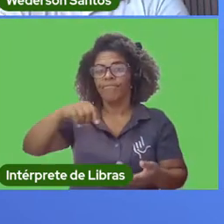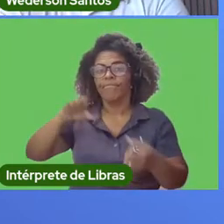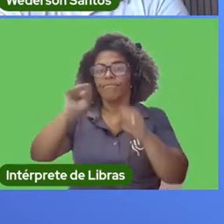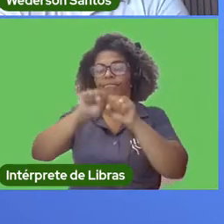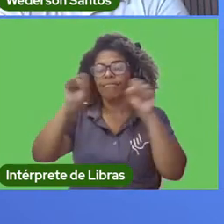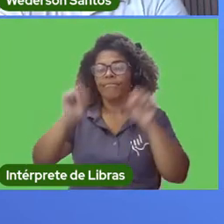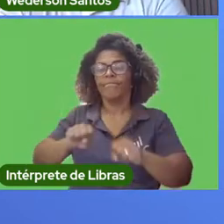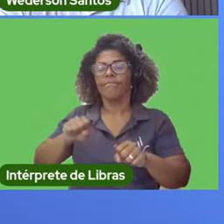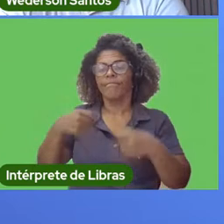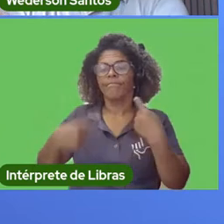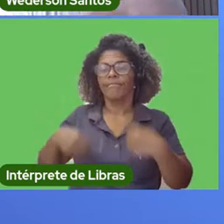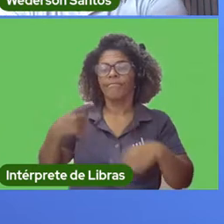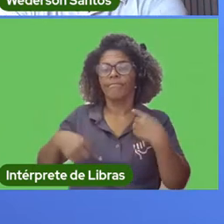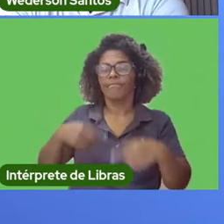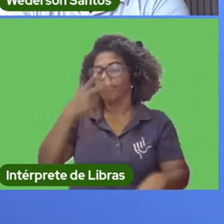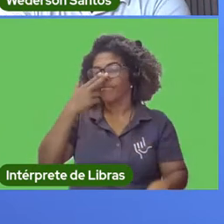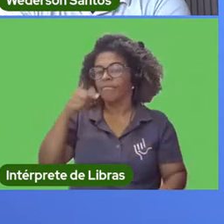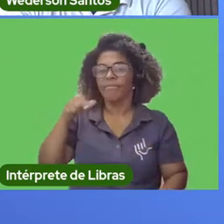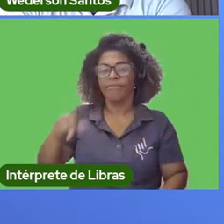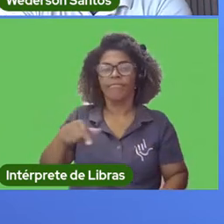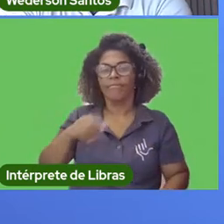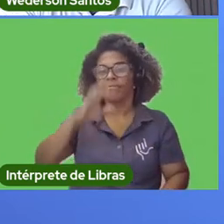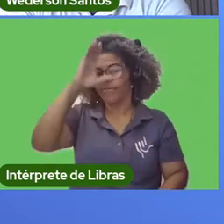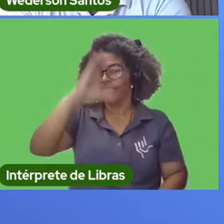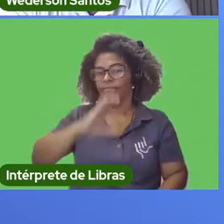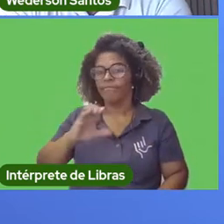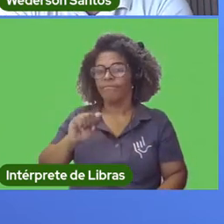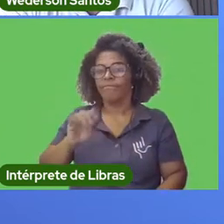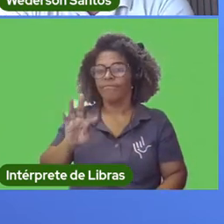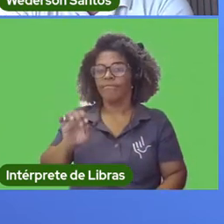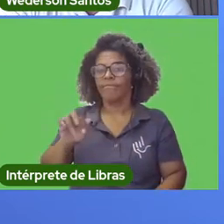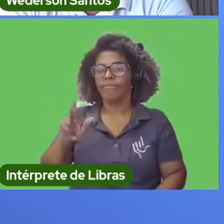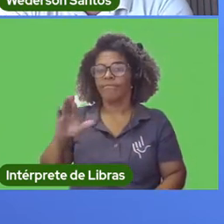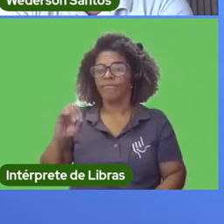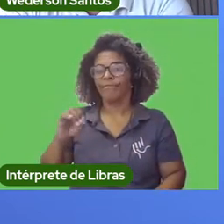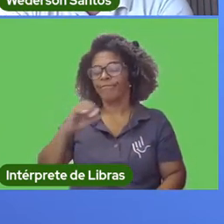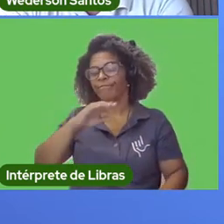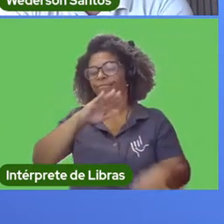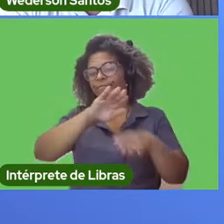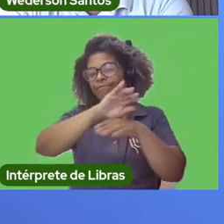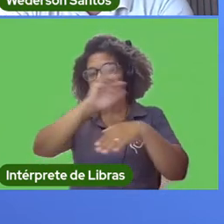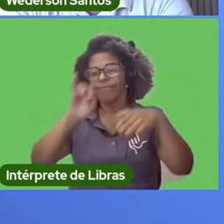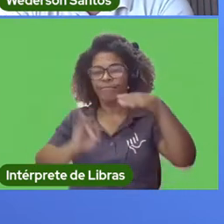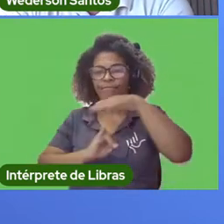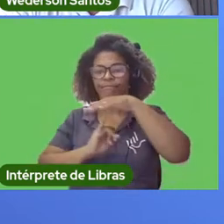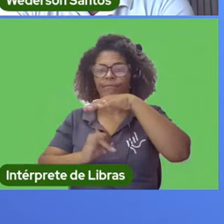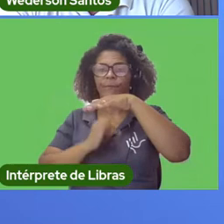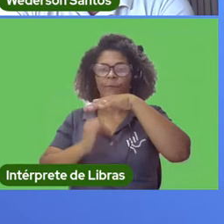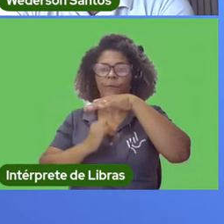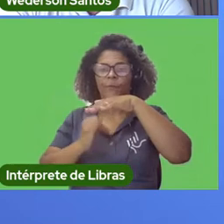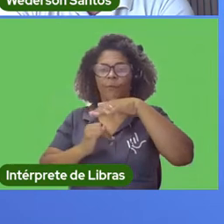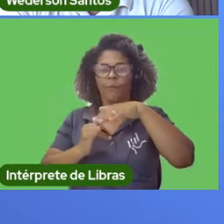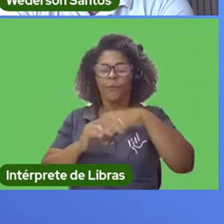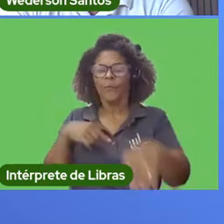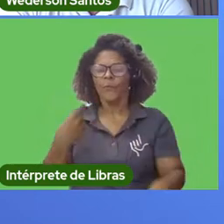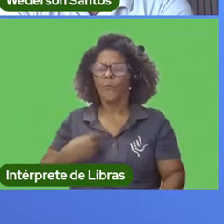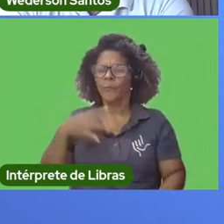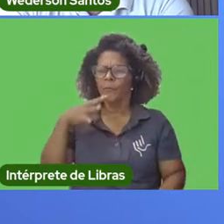parte das políticas, você é como um cidadão de categoria inferior, entre aspas, né? A gente observou isso durante a pandemia